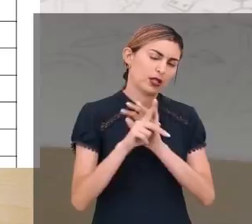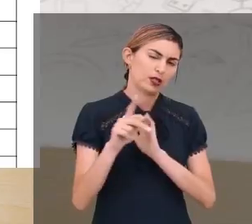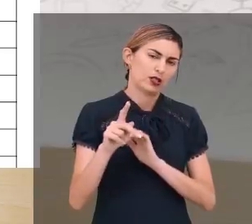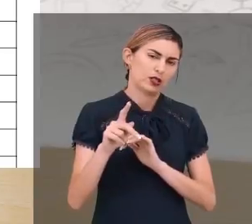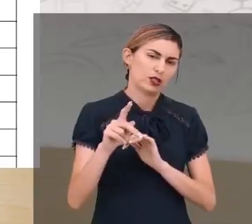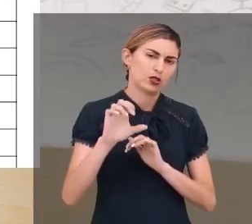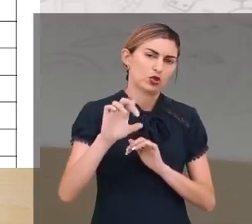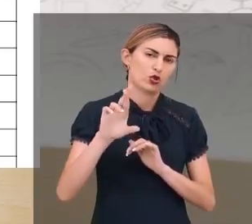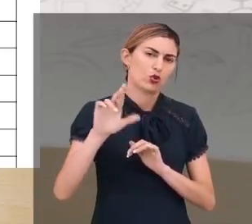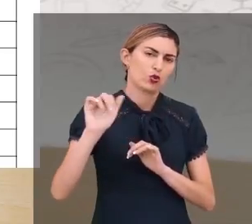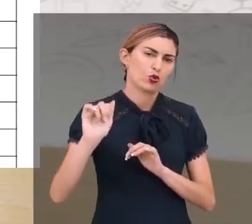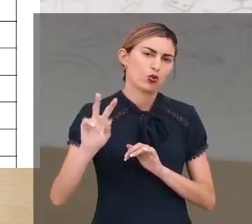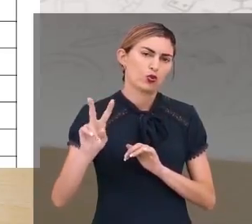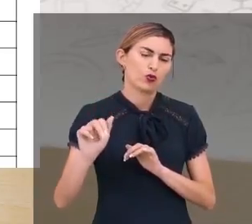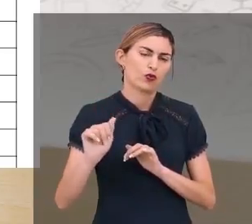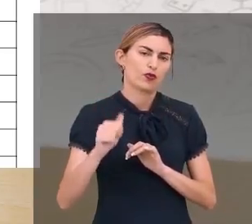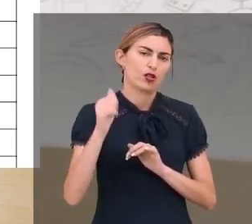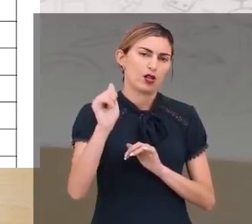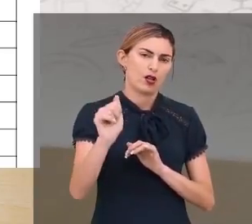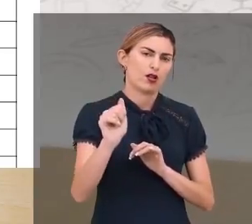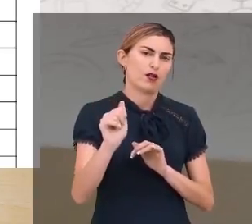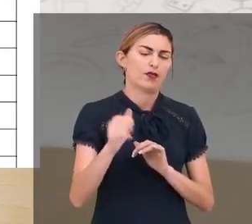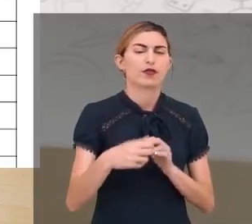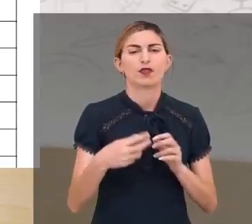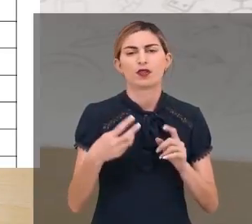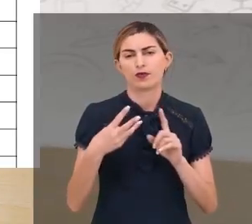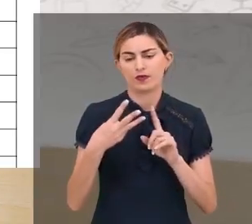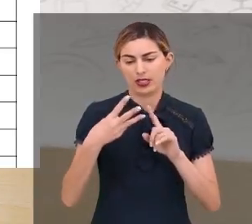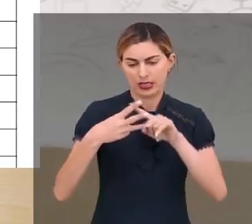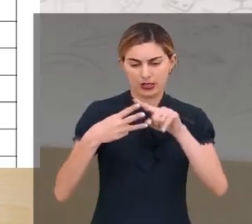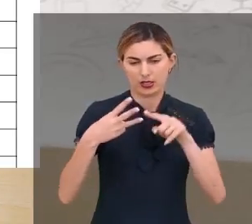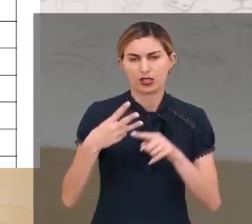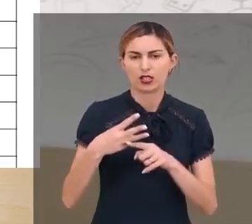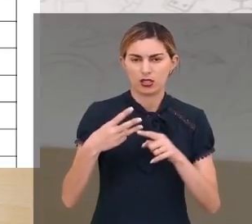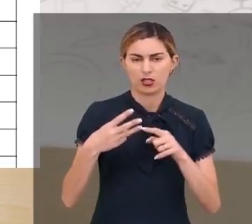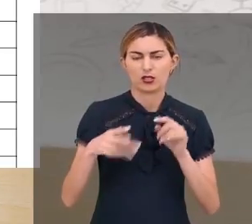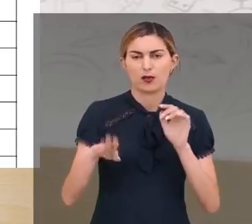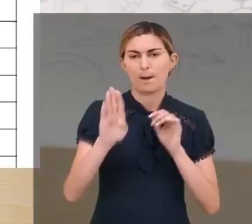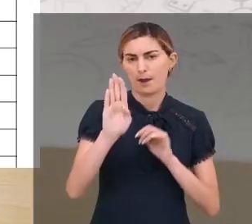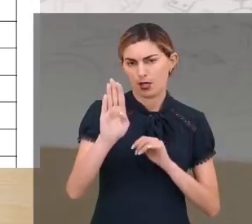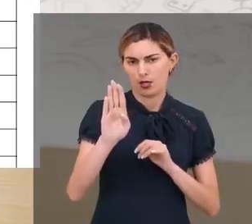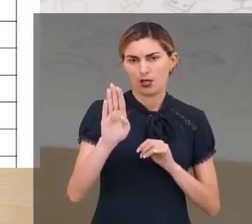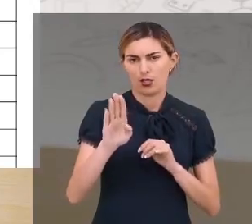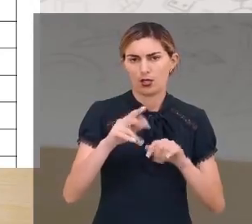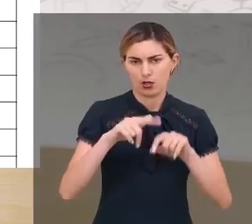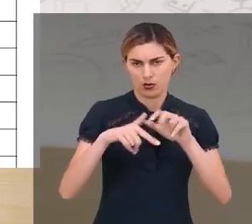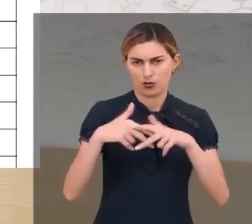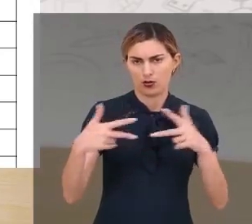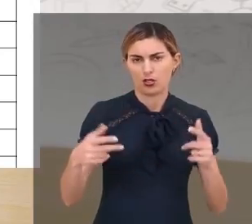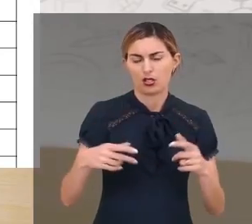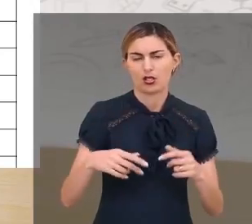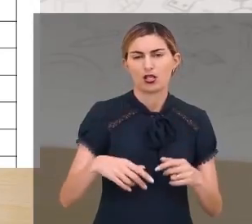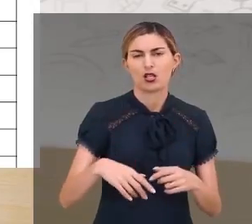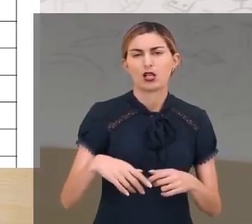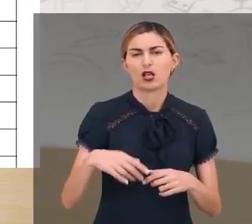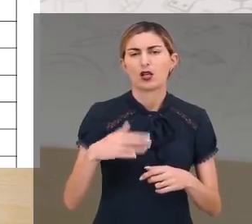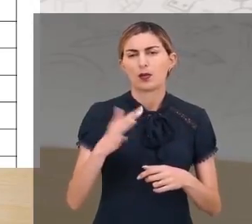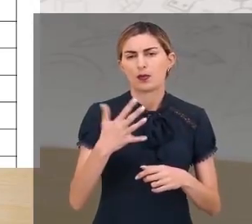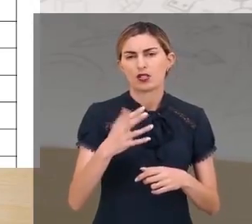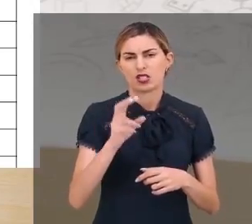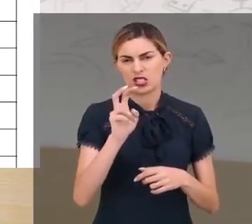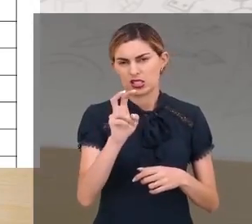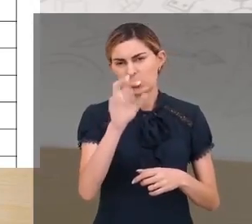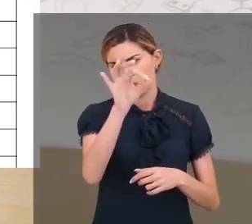considerados de curva A. 30% dos 10, apenas 3 itens, são considerados de curva B. E 50%